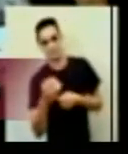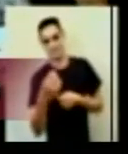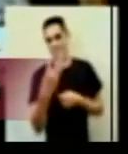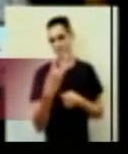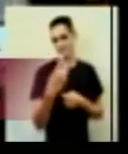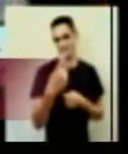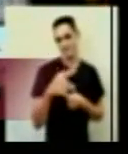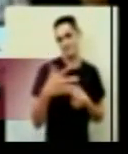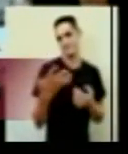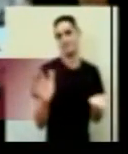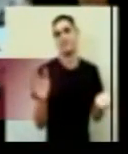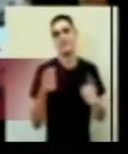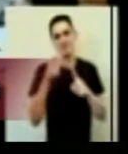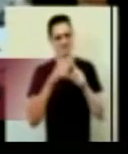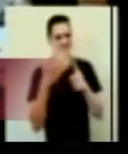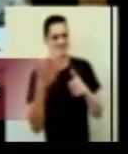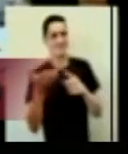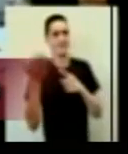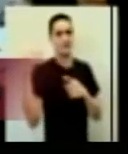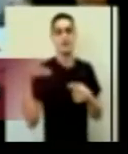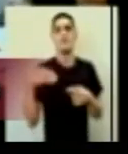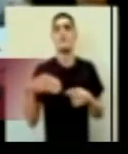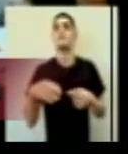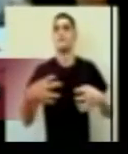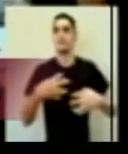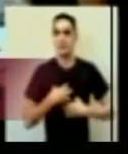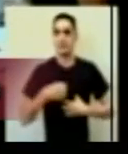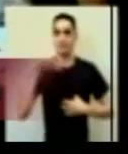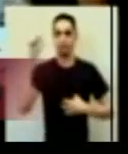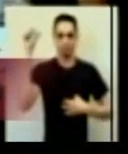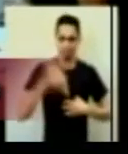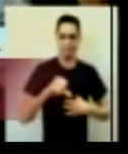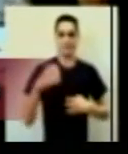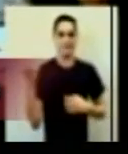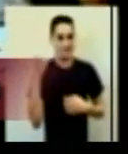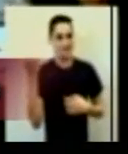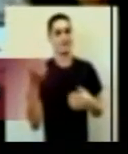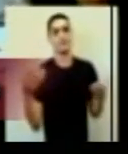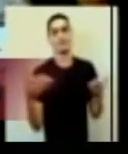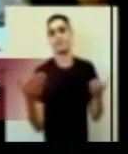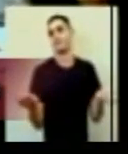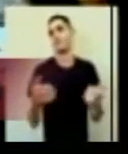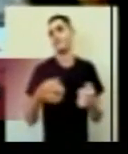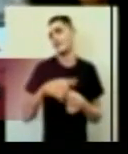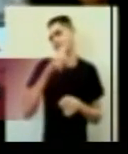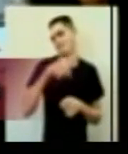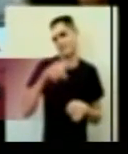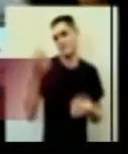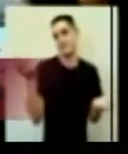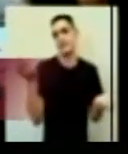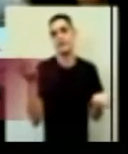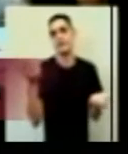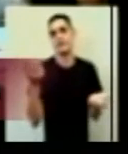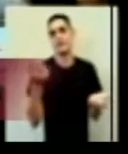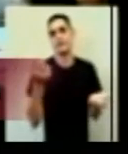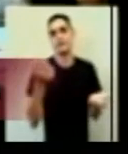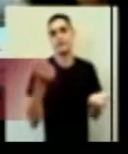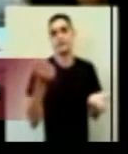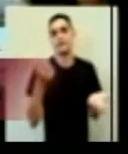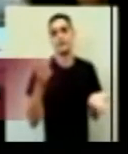atrás, 28, 29, 30 e 31, nós vamos sentir o reflexo dela, a piora dos